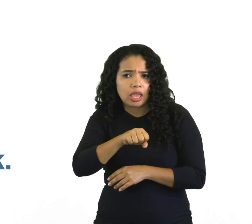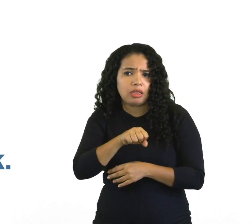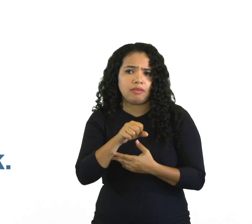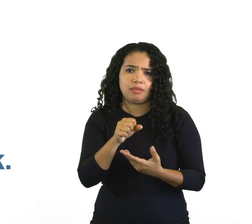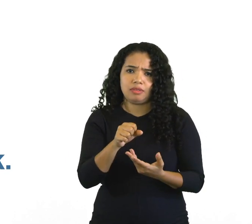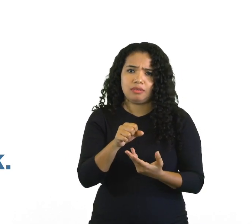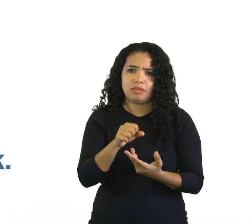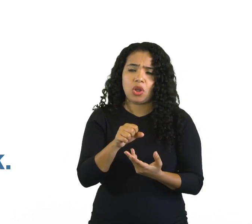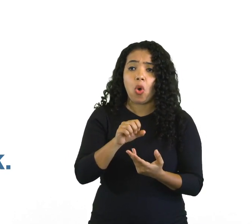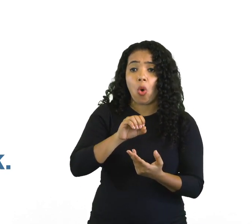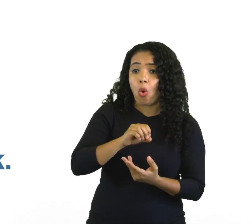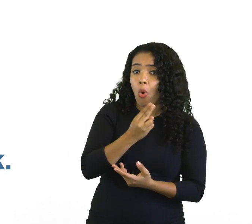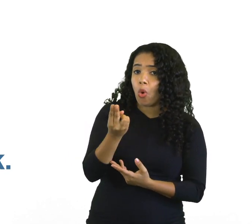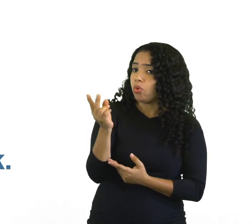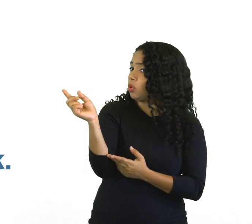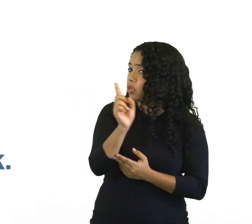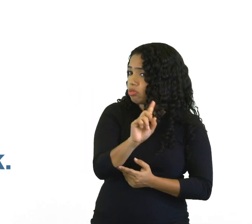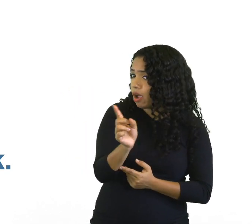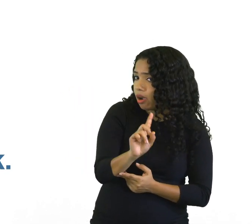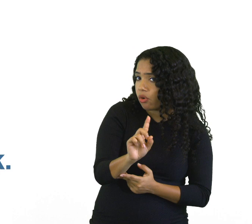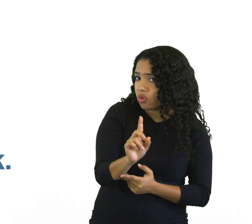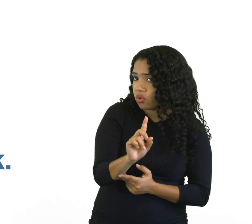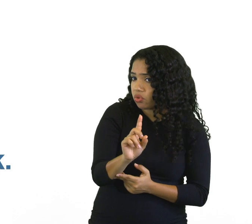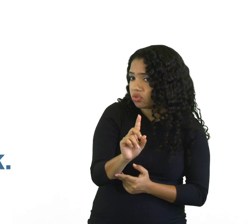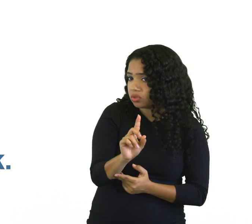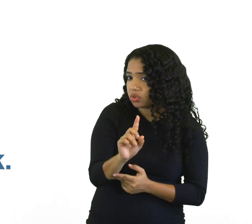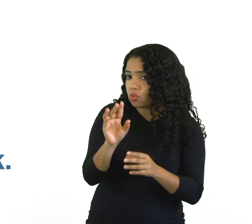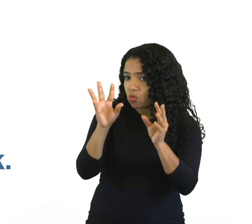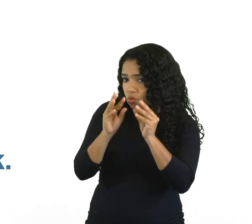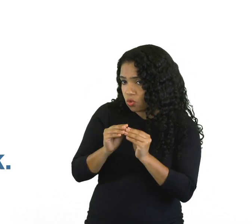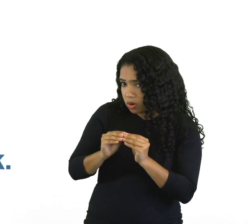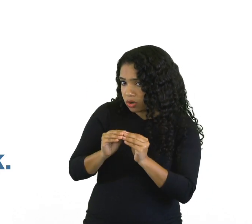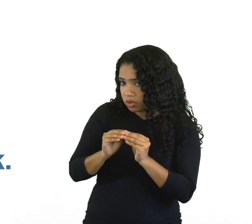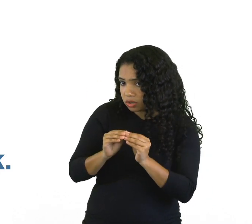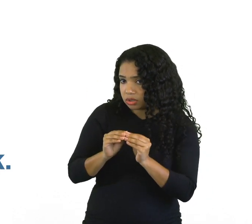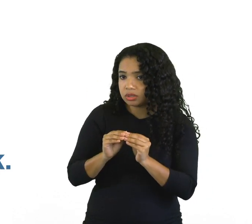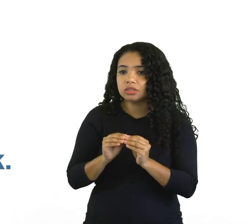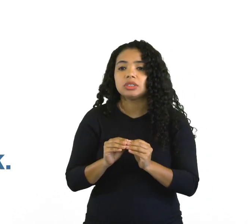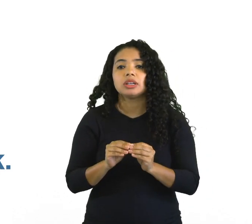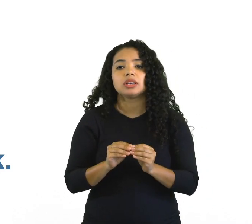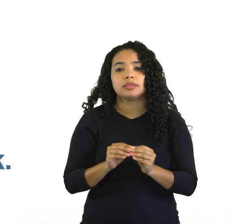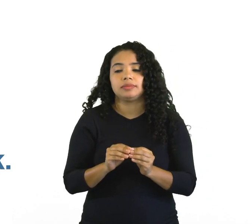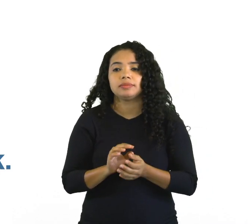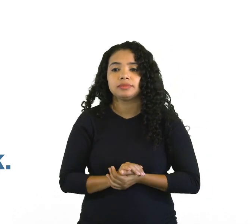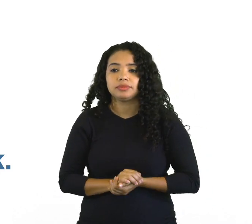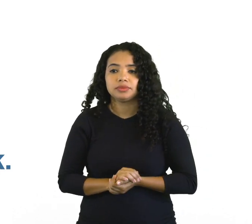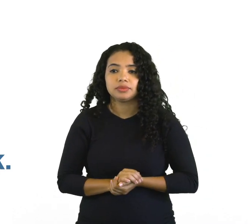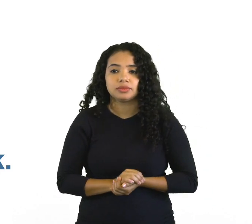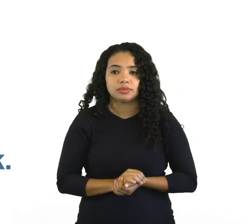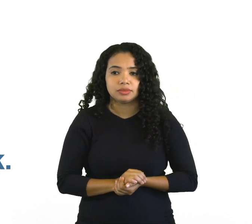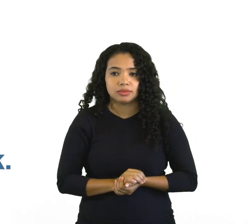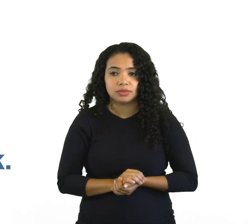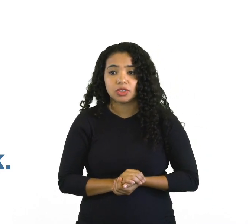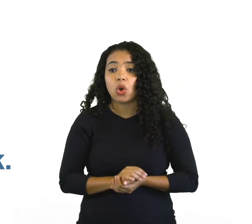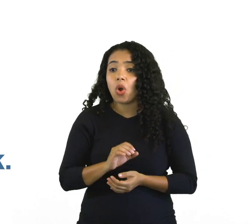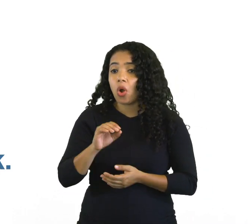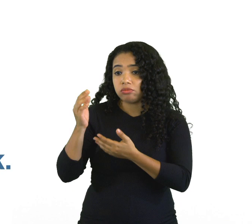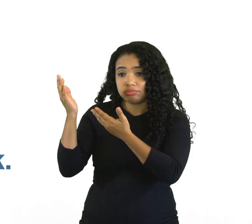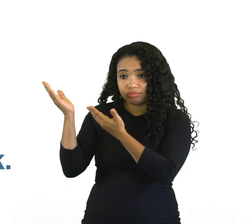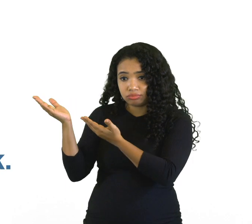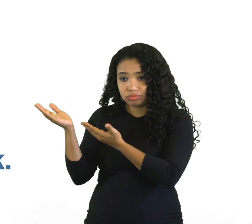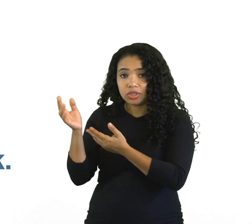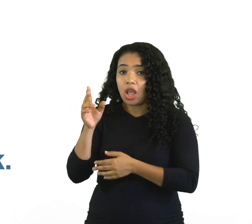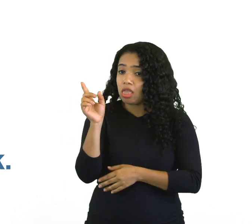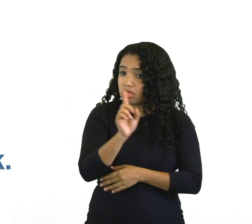então, no, she won't. Aí nós já temos a forma abreviada, que poderia também ser no, she will not, tá?